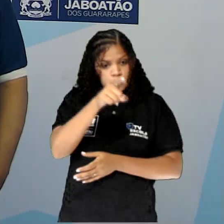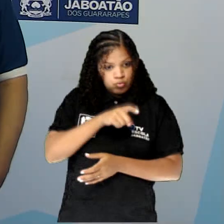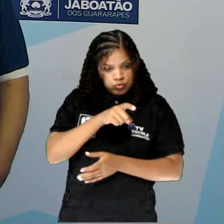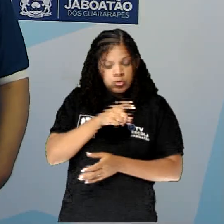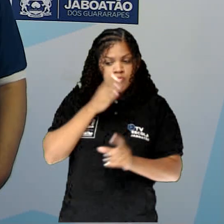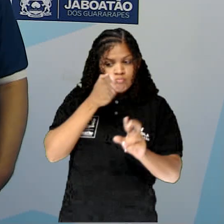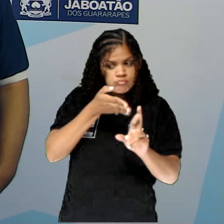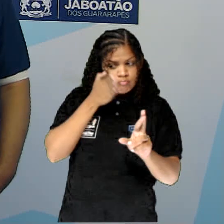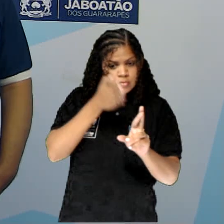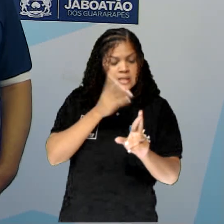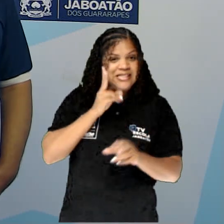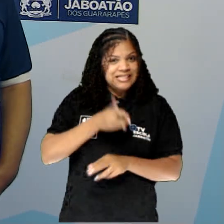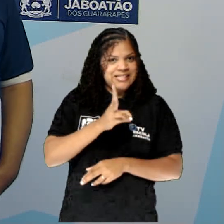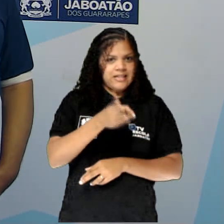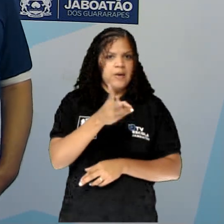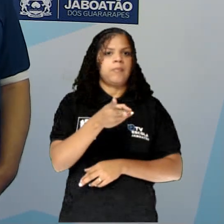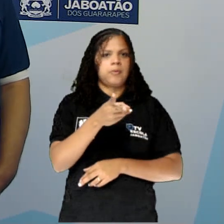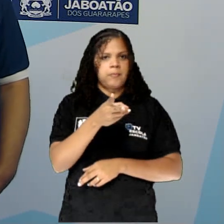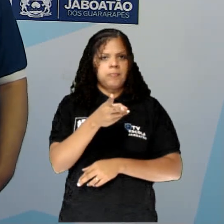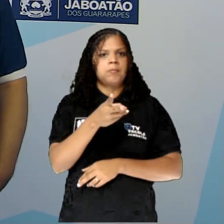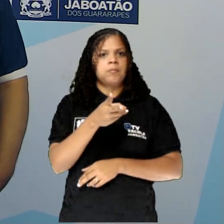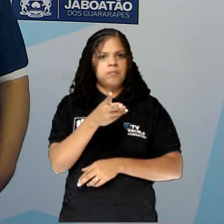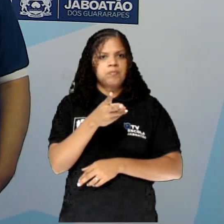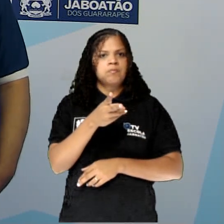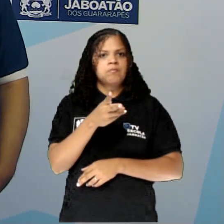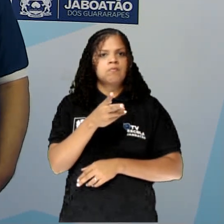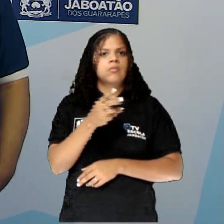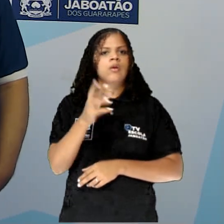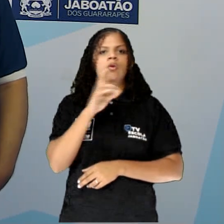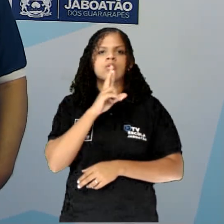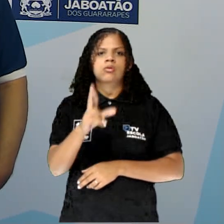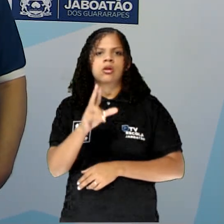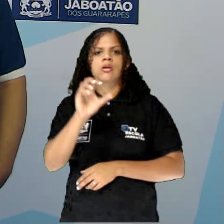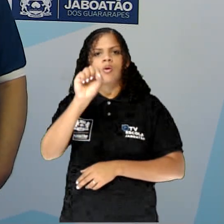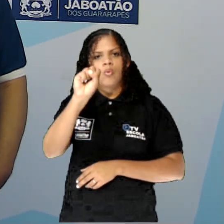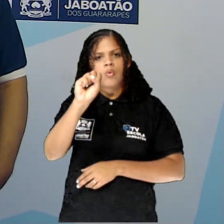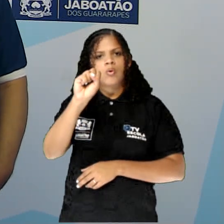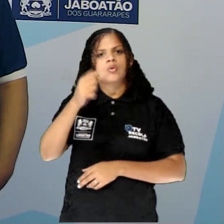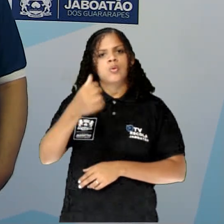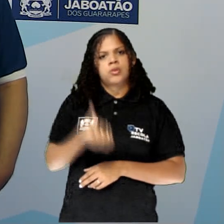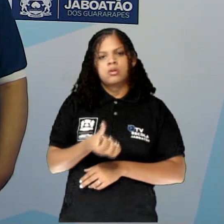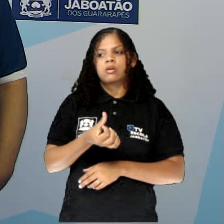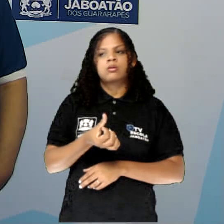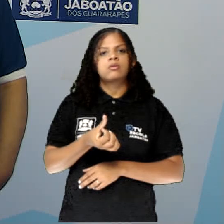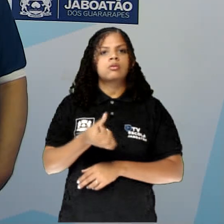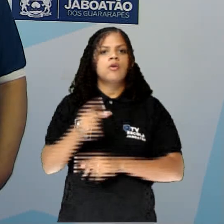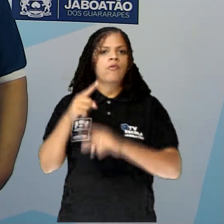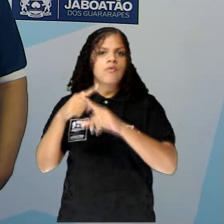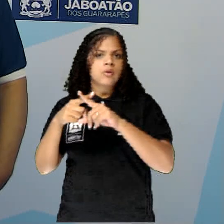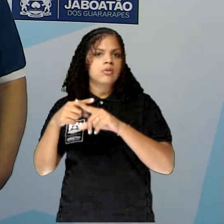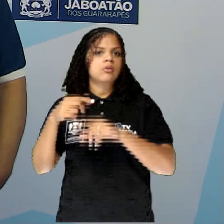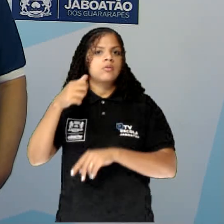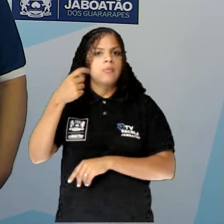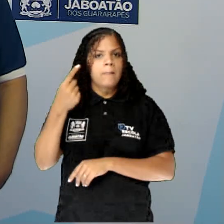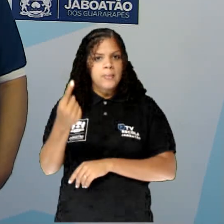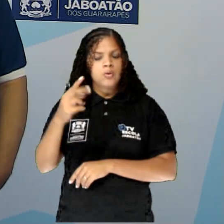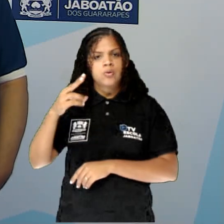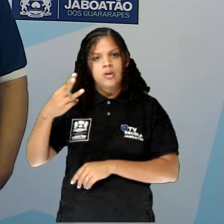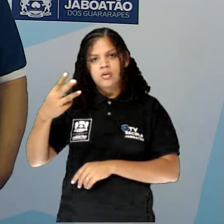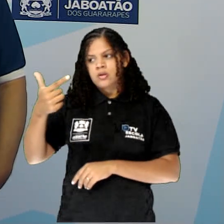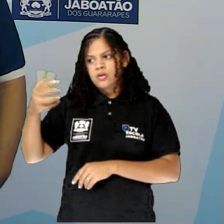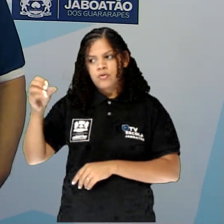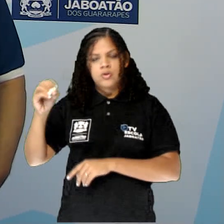gente trabalhando, mais refrigerante eu produzo. E também, então a setinha vai ser igual. E também, se